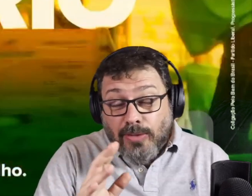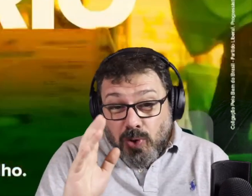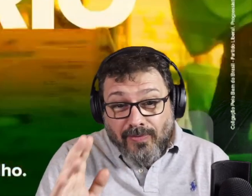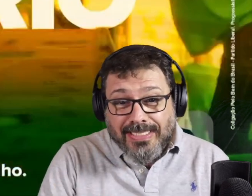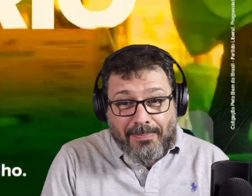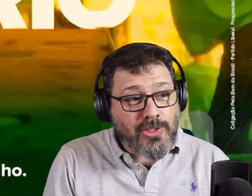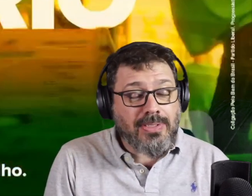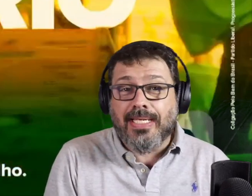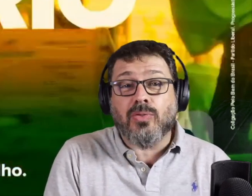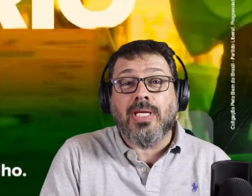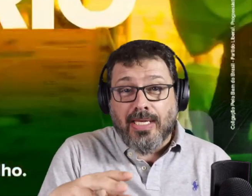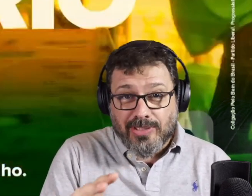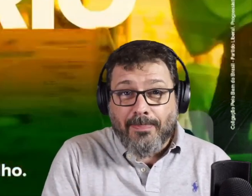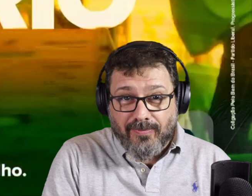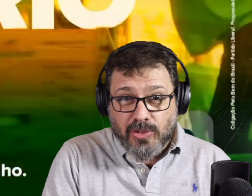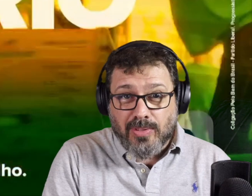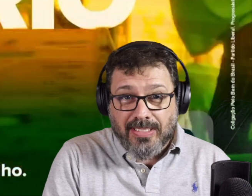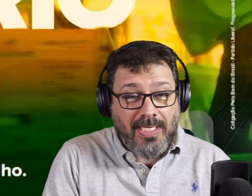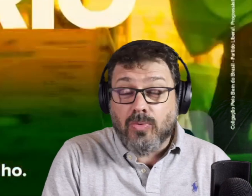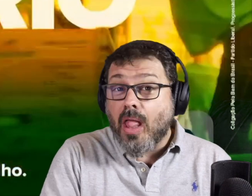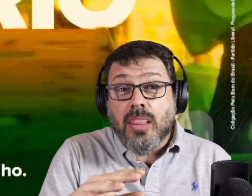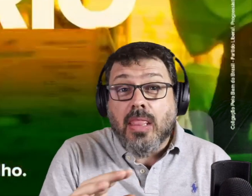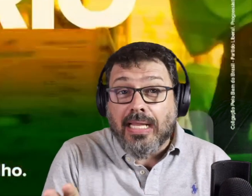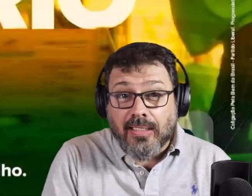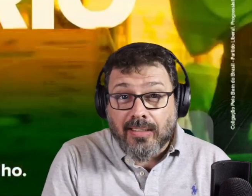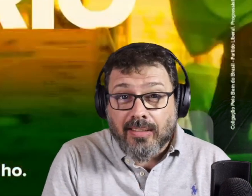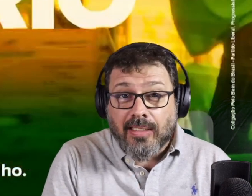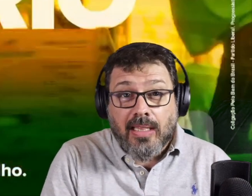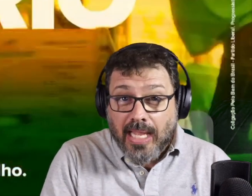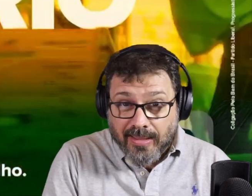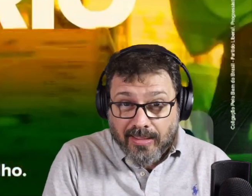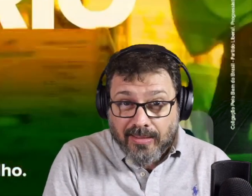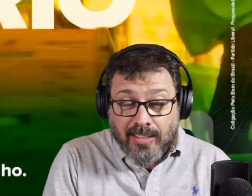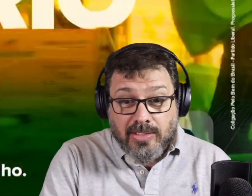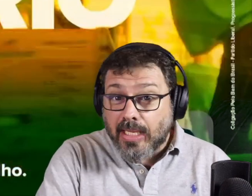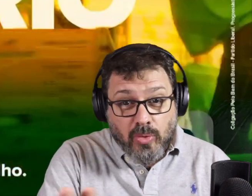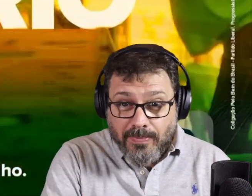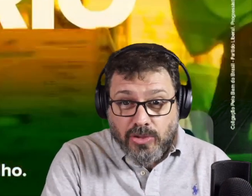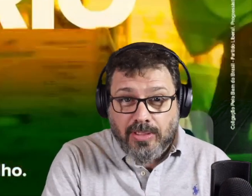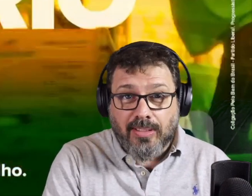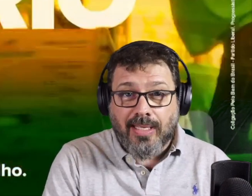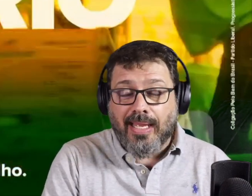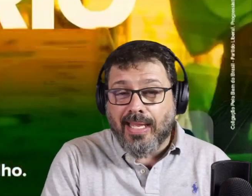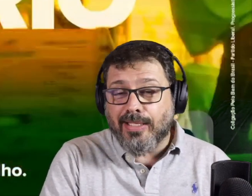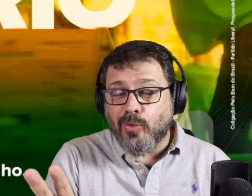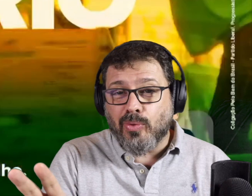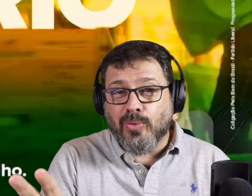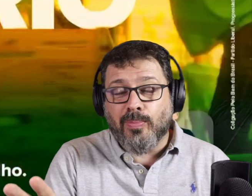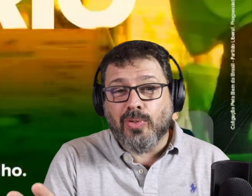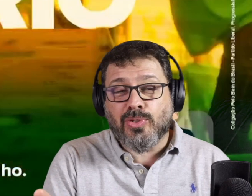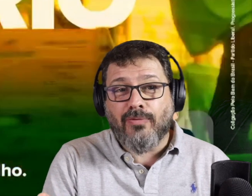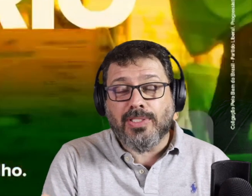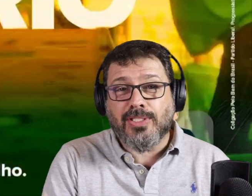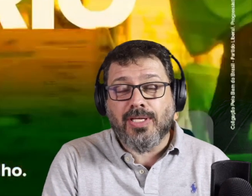um jeito de oferecer mais 200. Isso está previsto no orçamento? Nada. Nada. Isso aqui é tudo mentira. É,